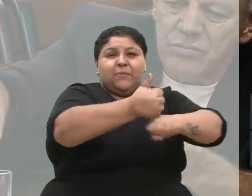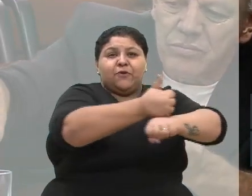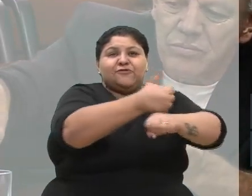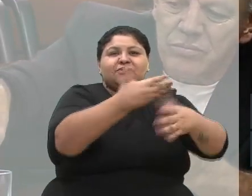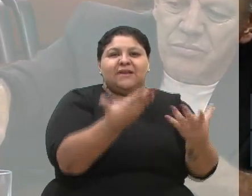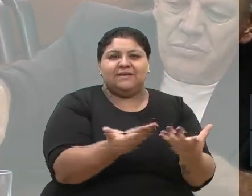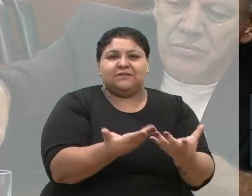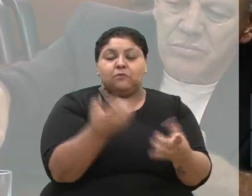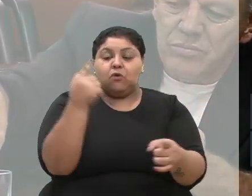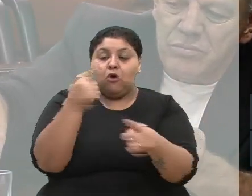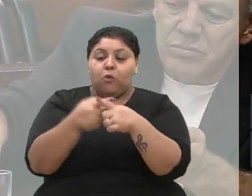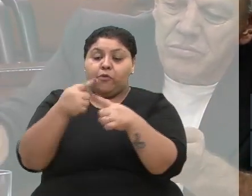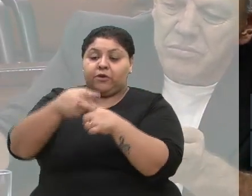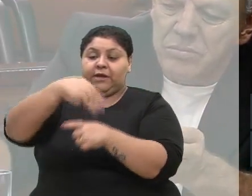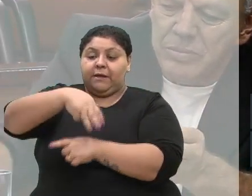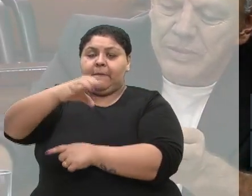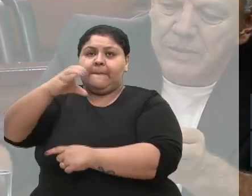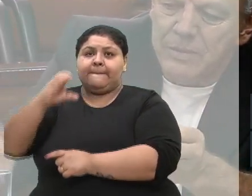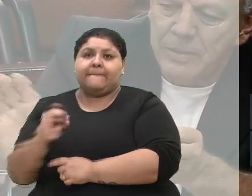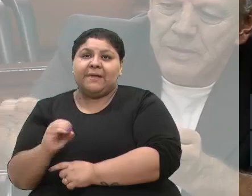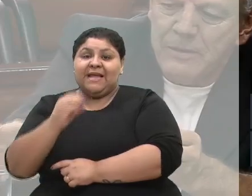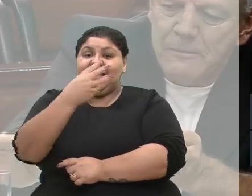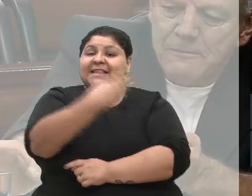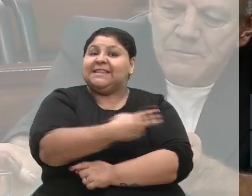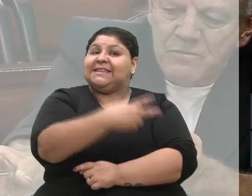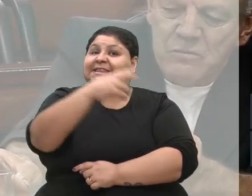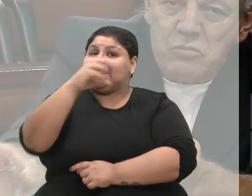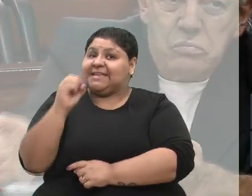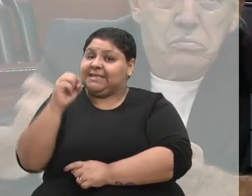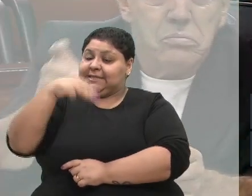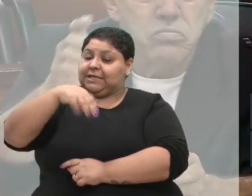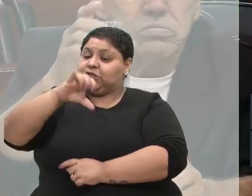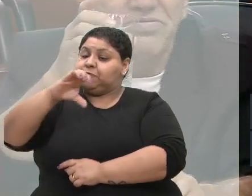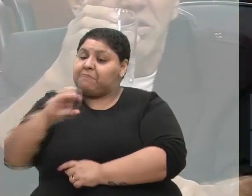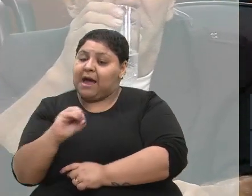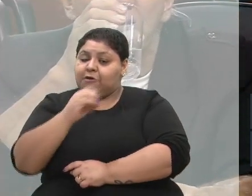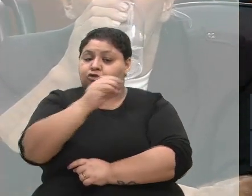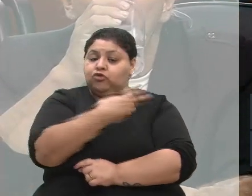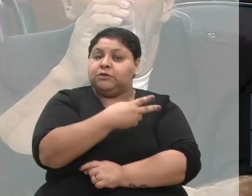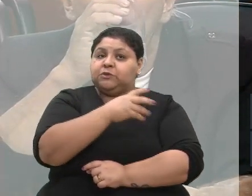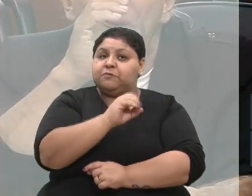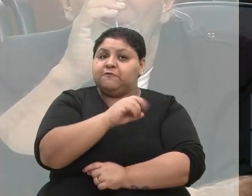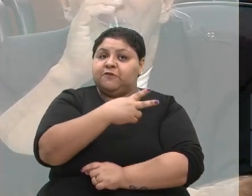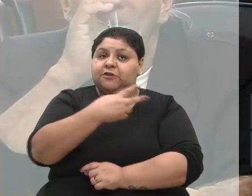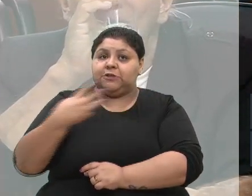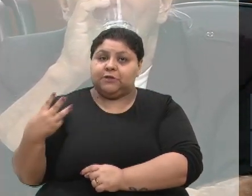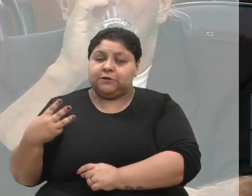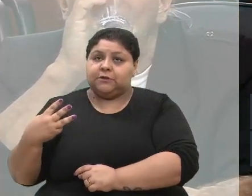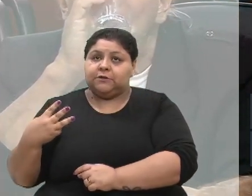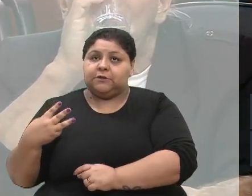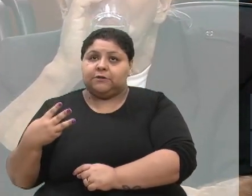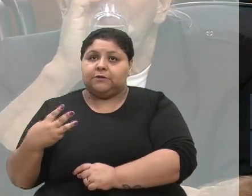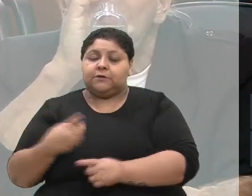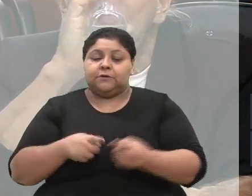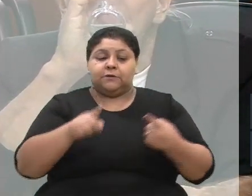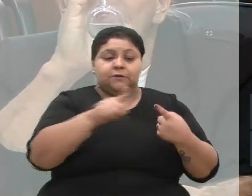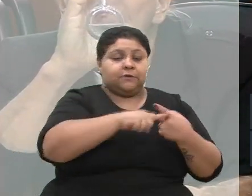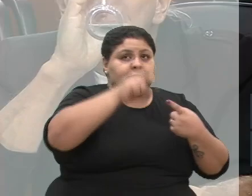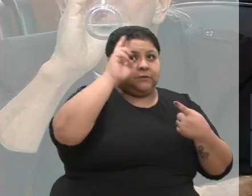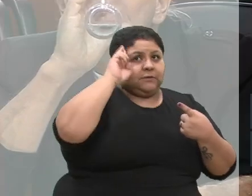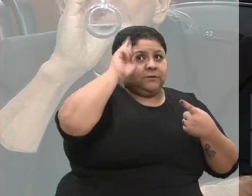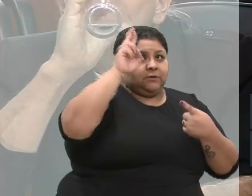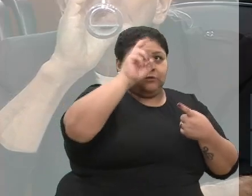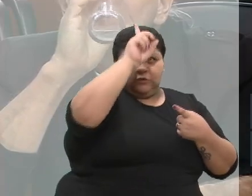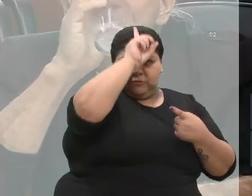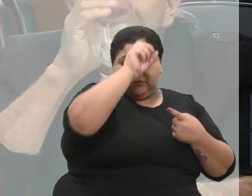Porque em maio, 30 de maio de 2023, está gravado isso. Tanto a superintendente do Hospital